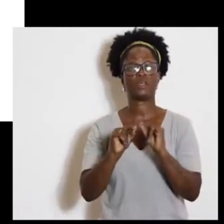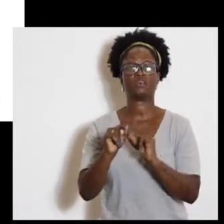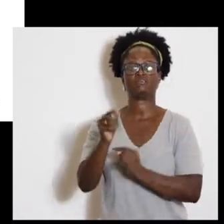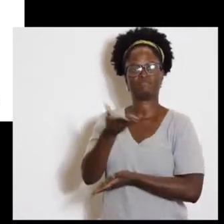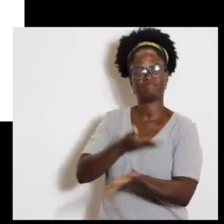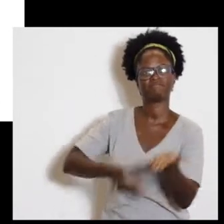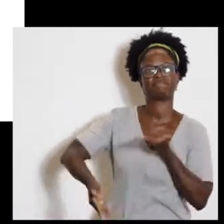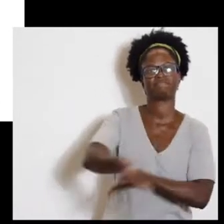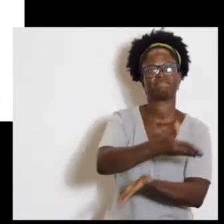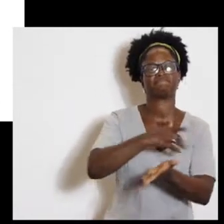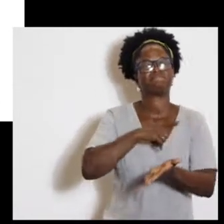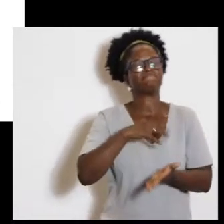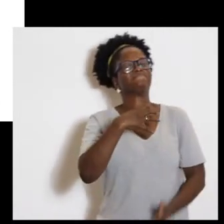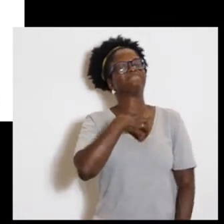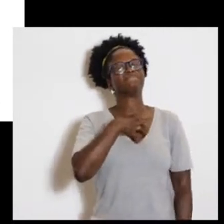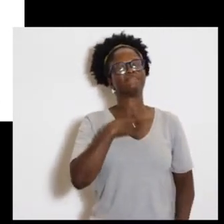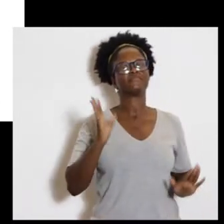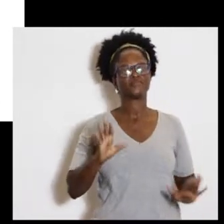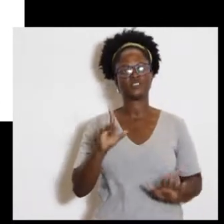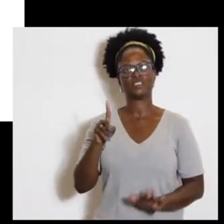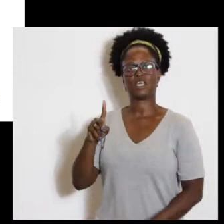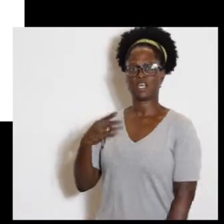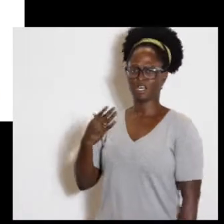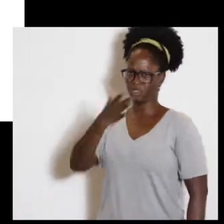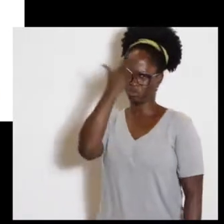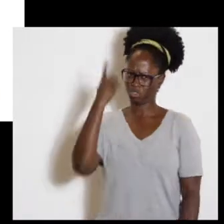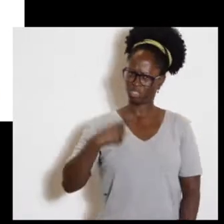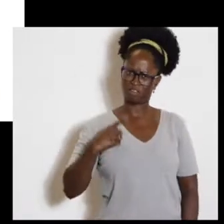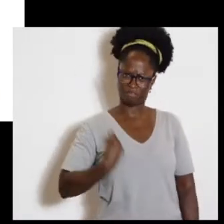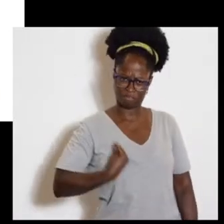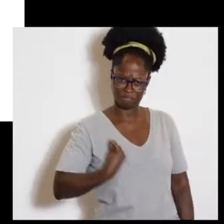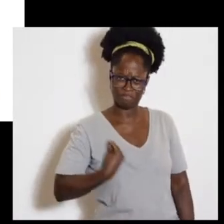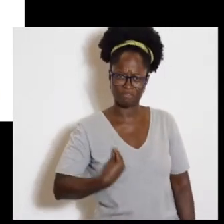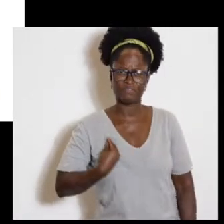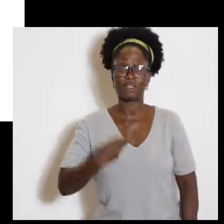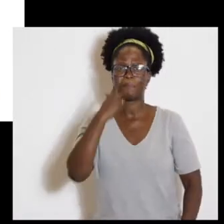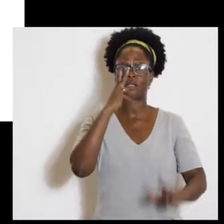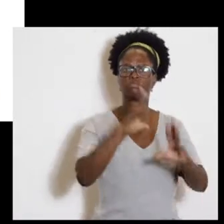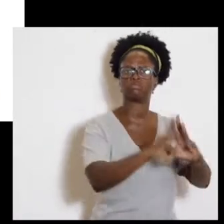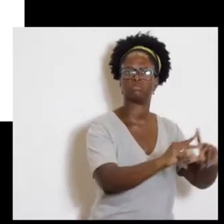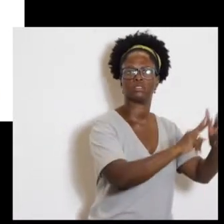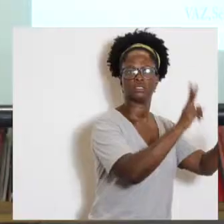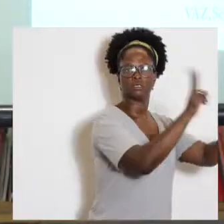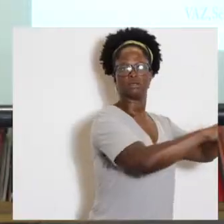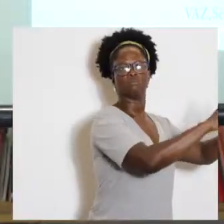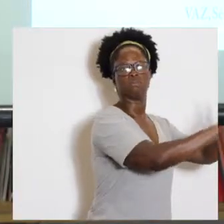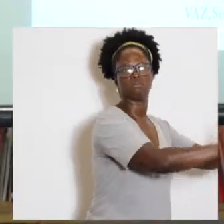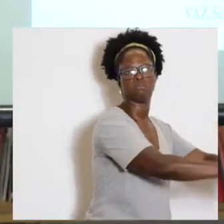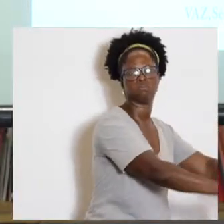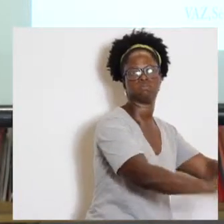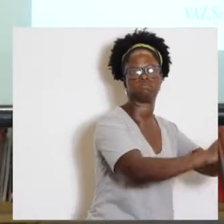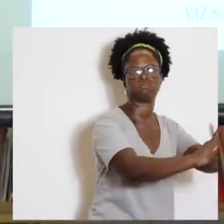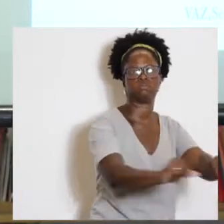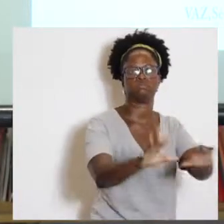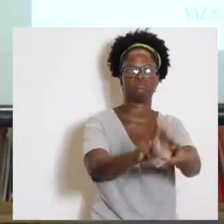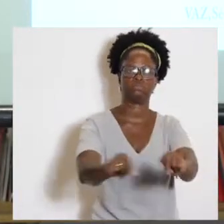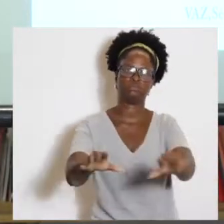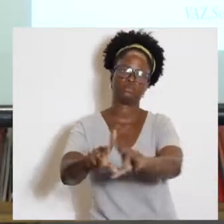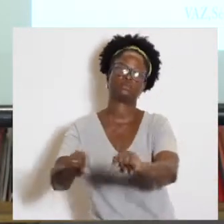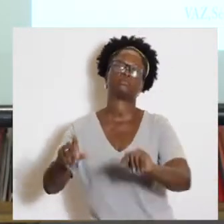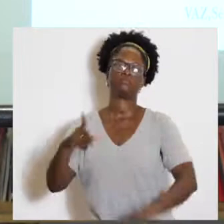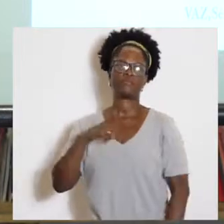estão em êxtase esses vidas mansas estão esvaziando as cadeias e desempregando apenas